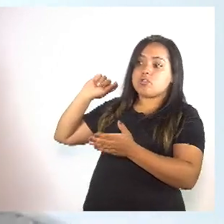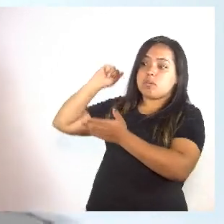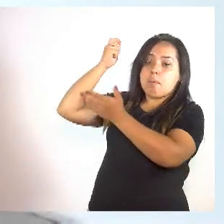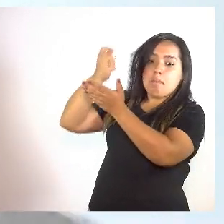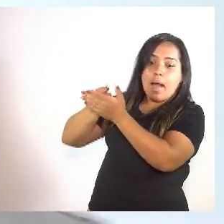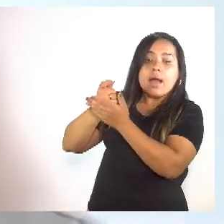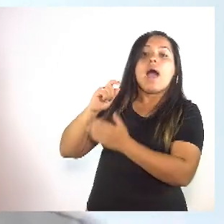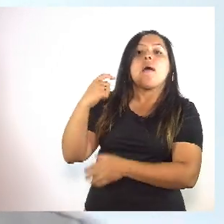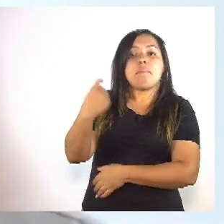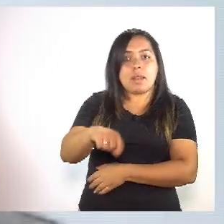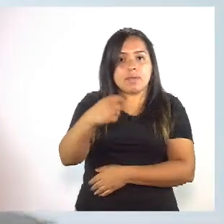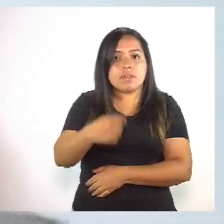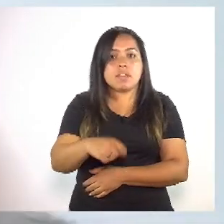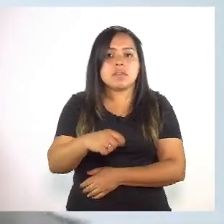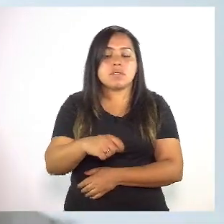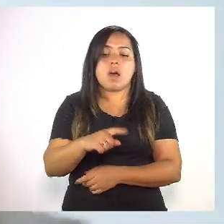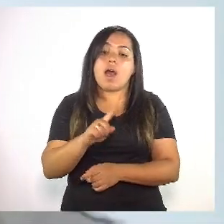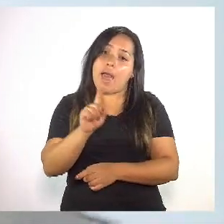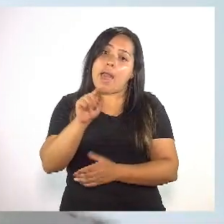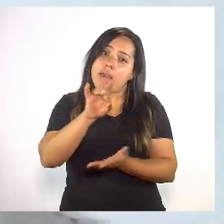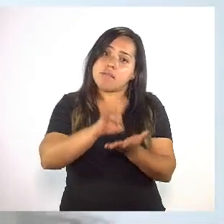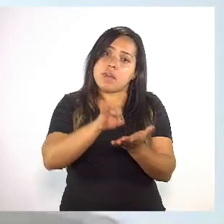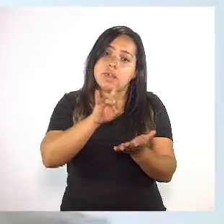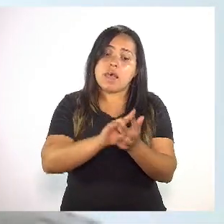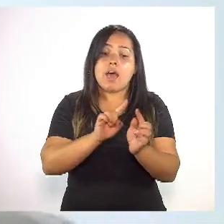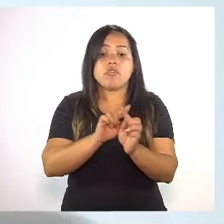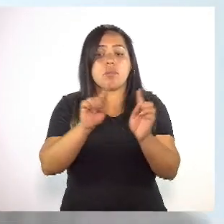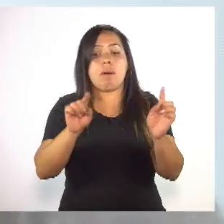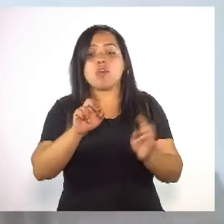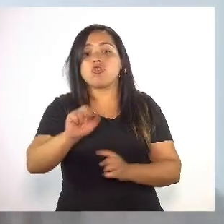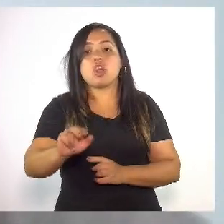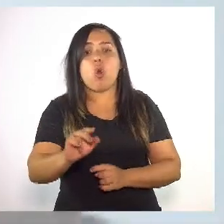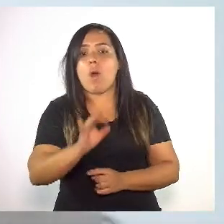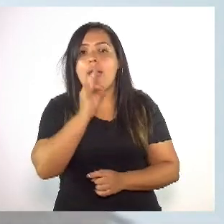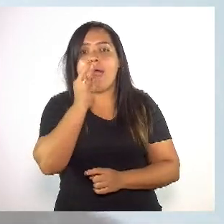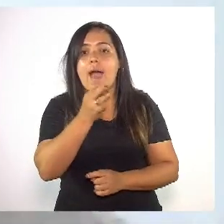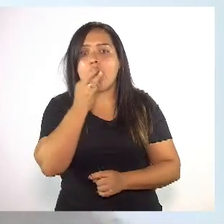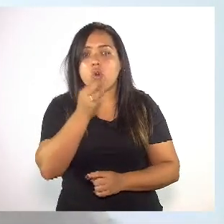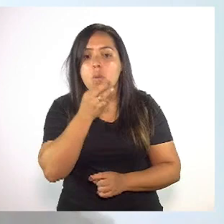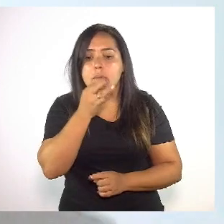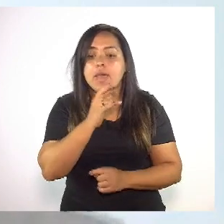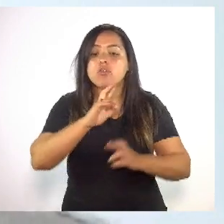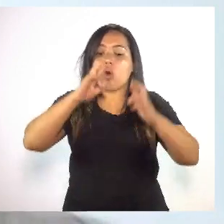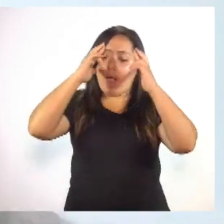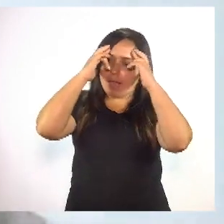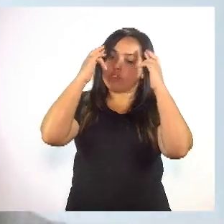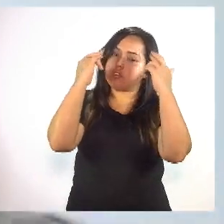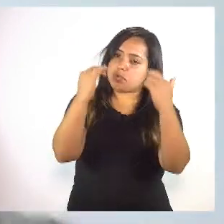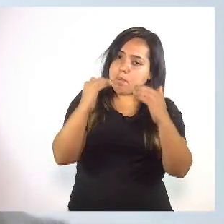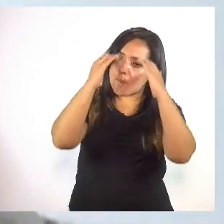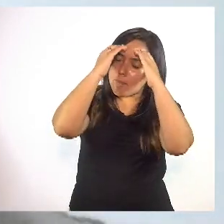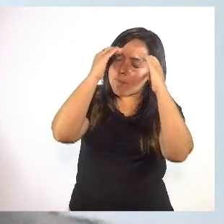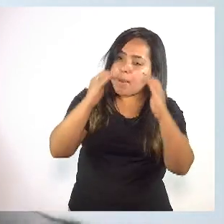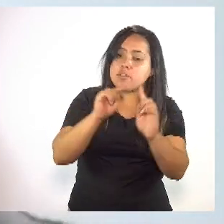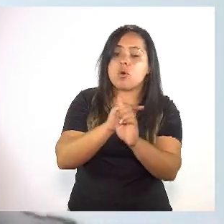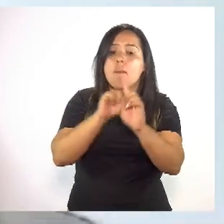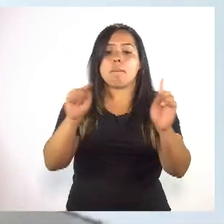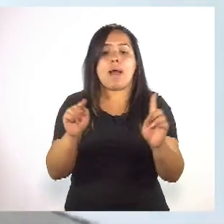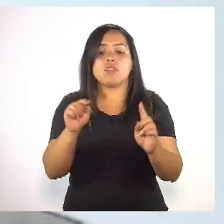honrados, é verdade. Então, assim, não considero que sejam argumentos, embora respeitáveis, mas não são